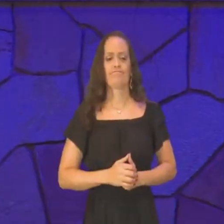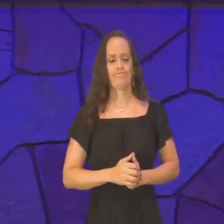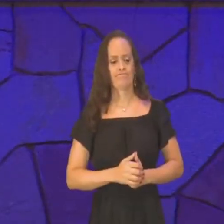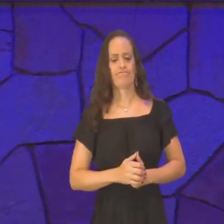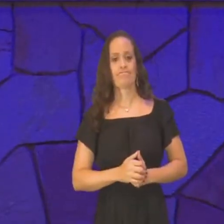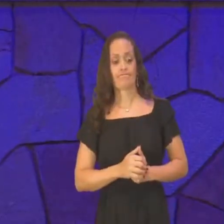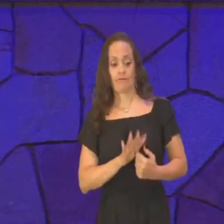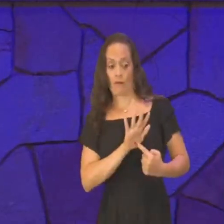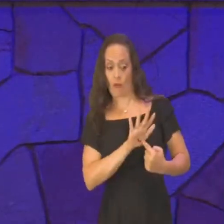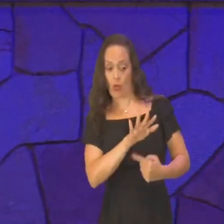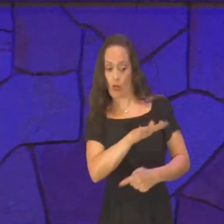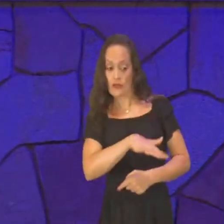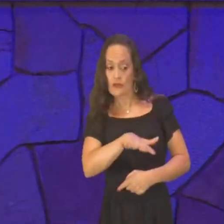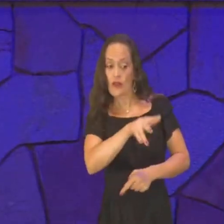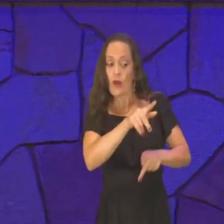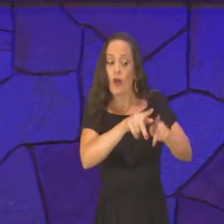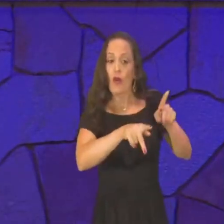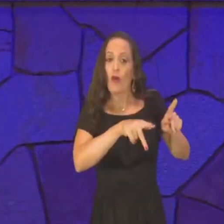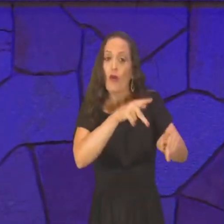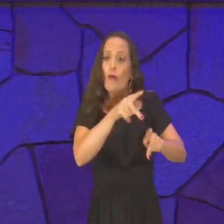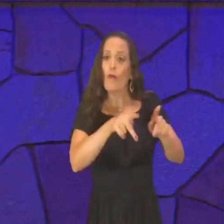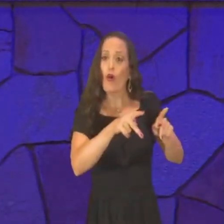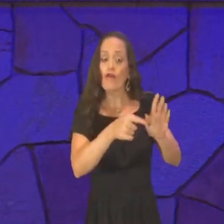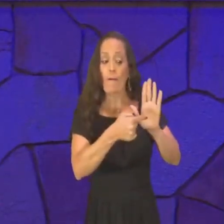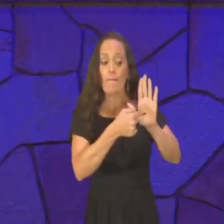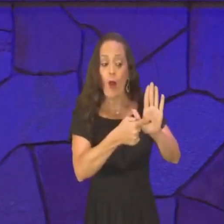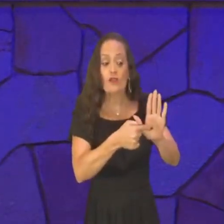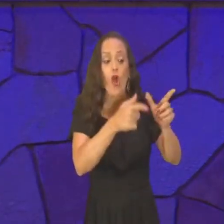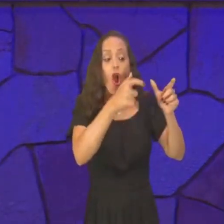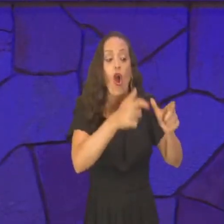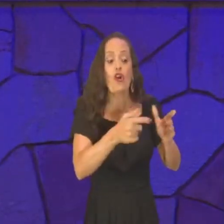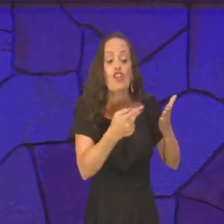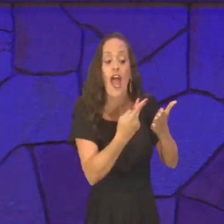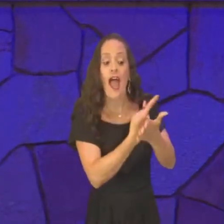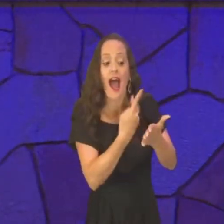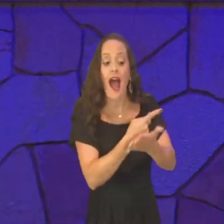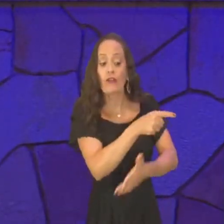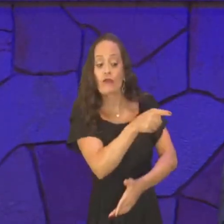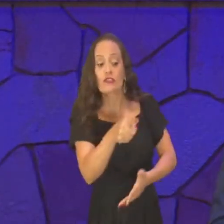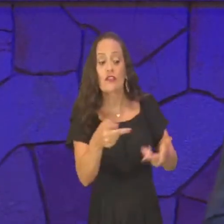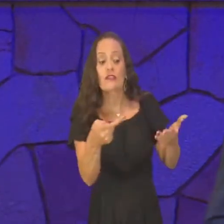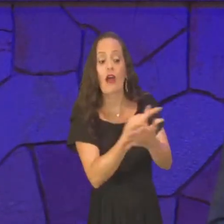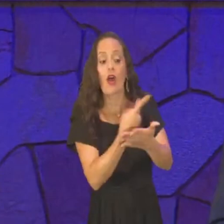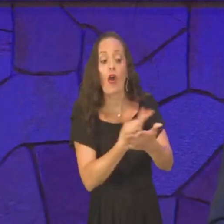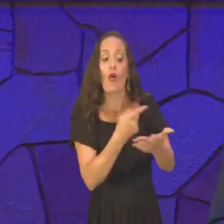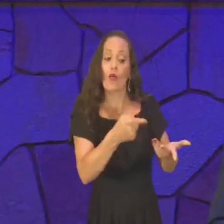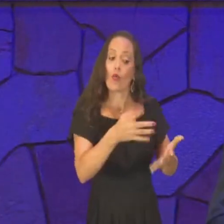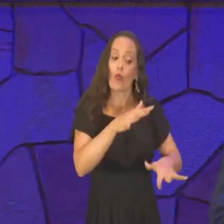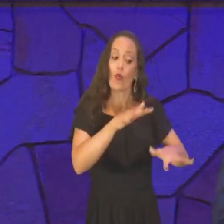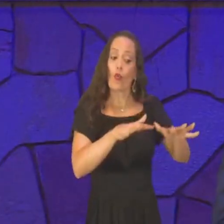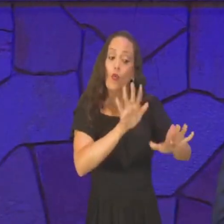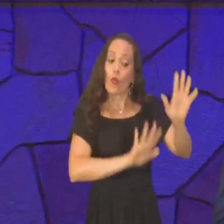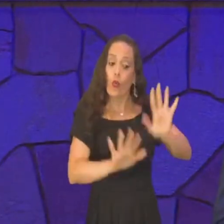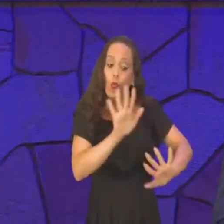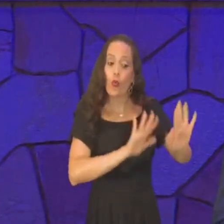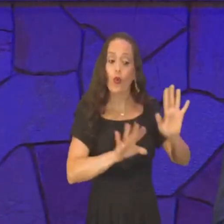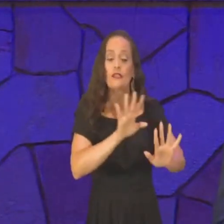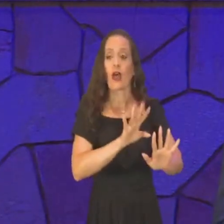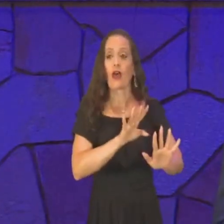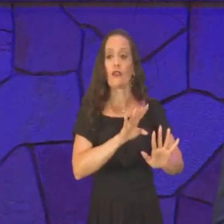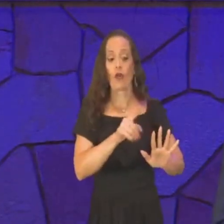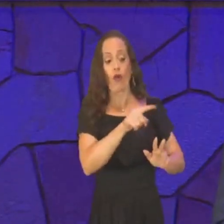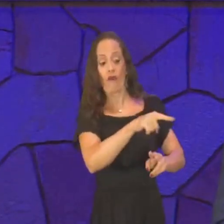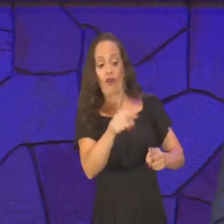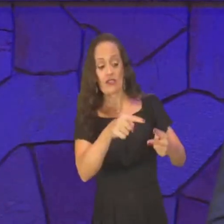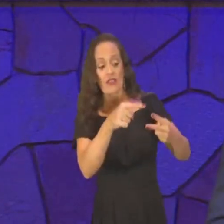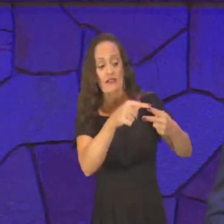ao povo e apontar aonde estava o erro. Elias diz a eles: olha, vocês estão vacilando entre dois pensamentos,